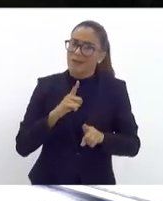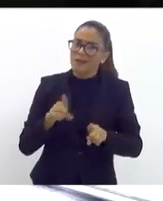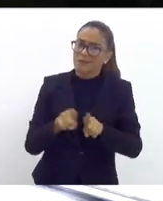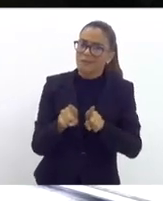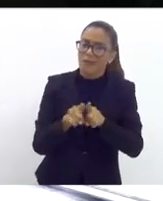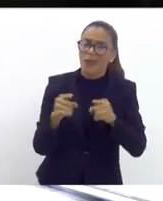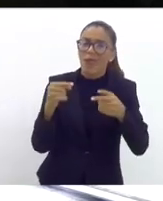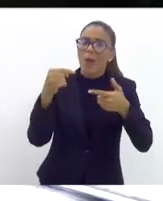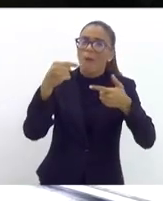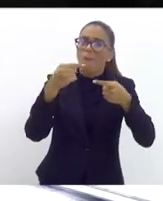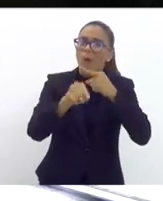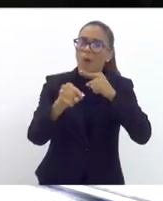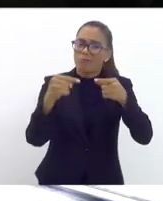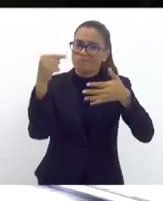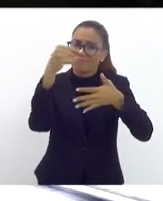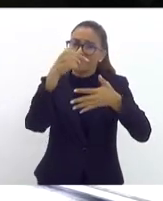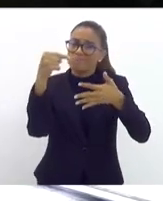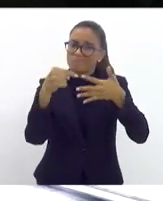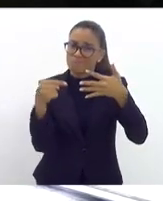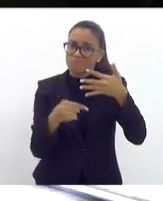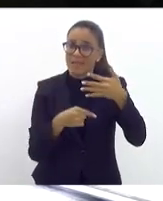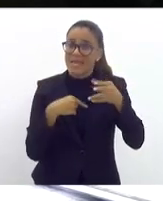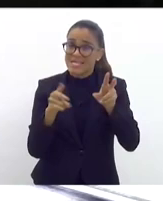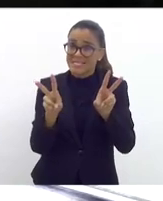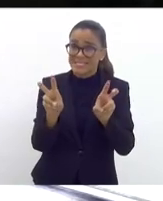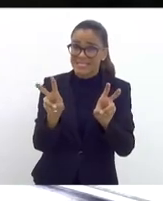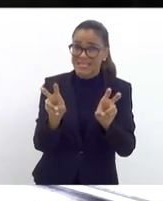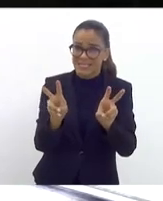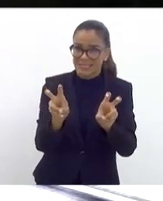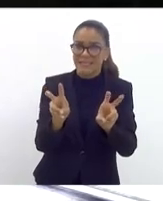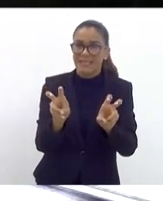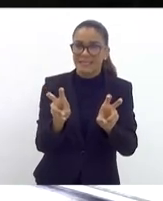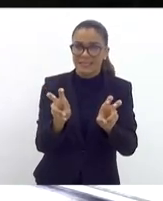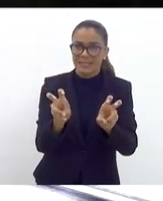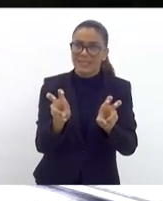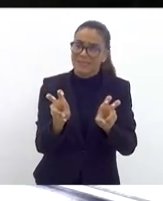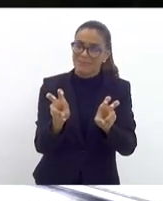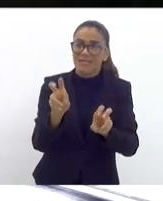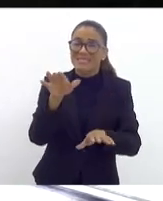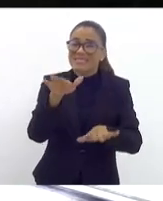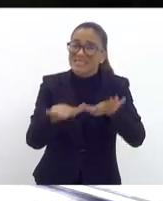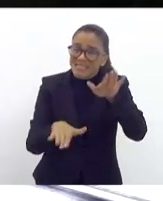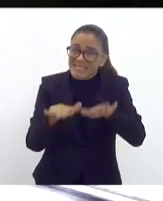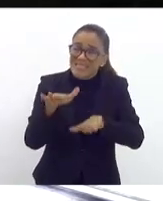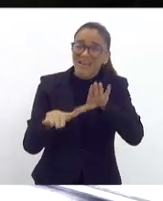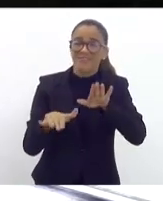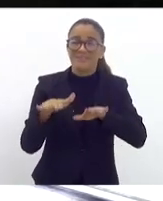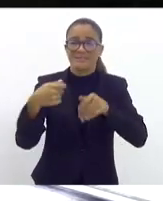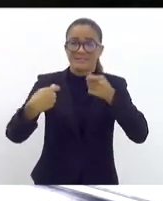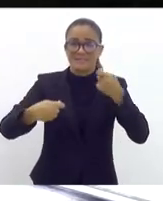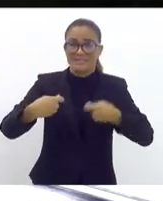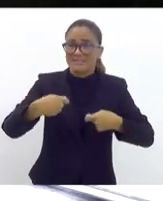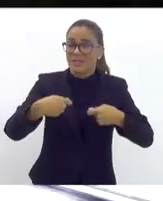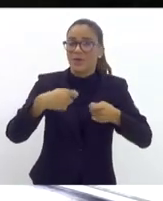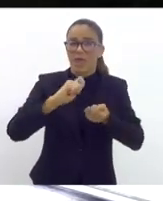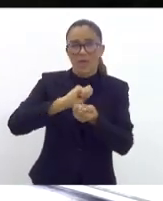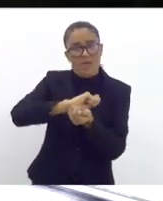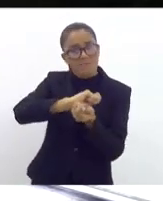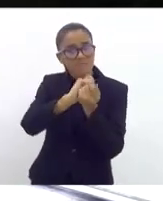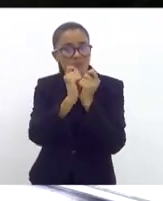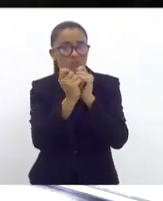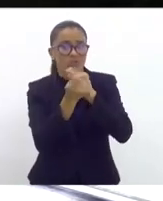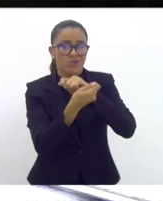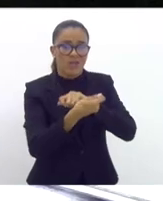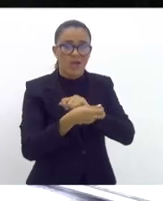de outras Então eu acho que um tema como esse que talvez precise mudar o